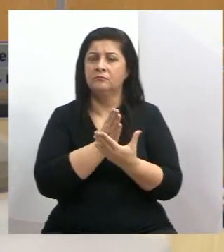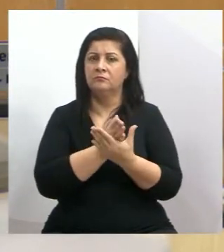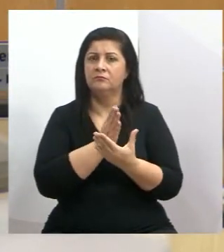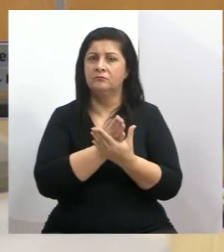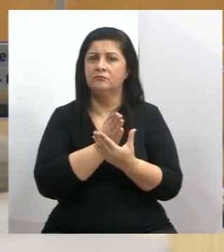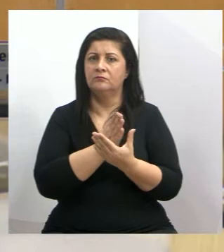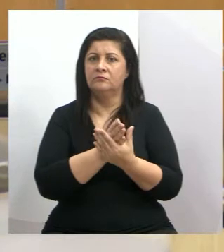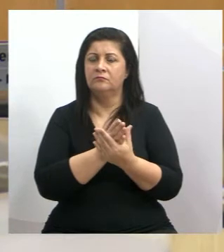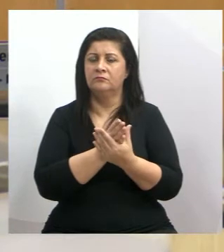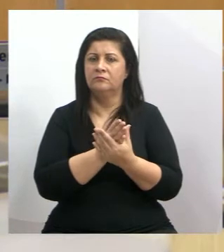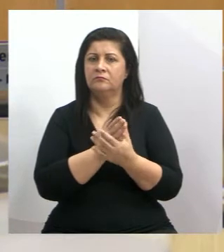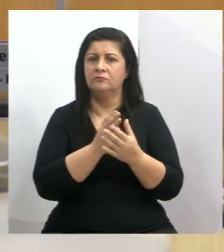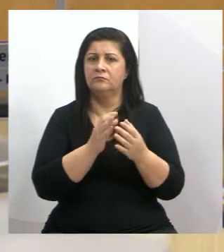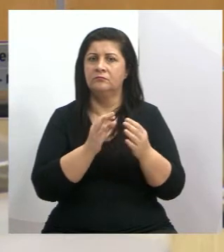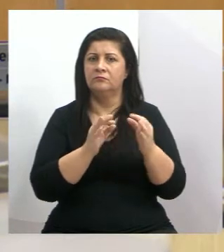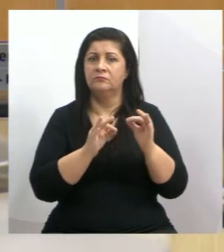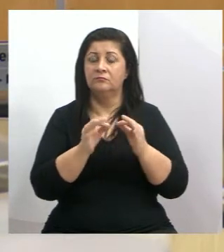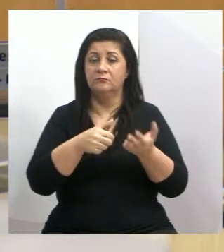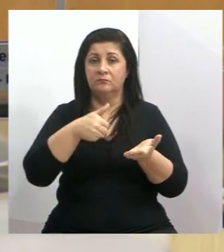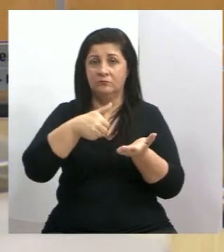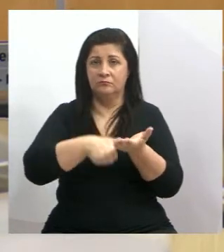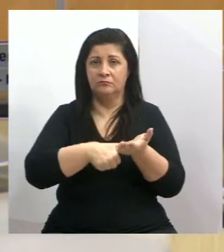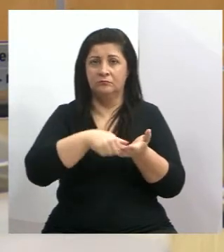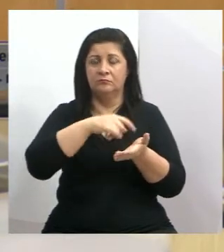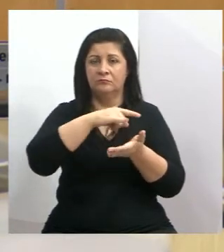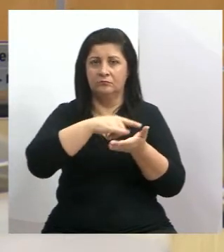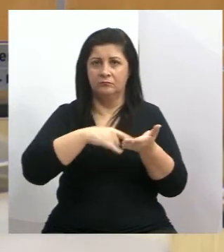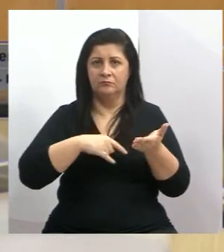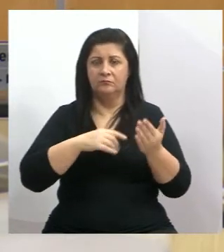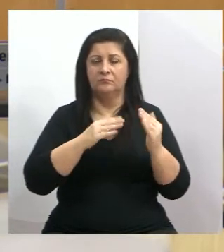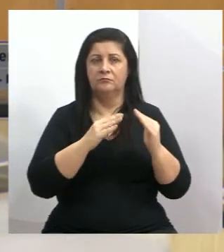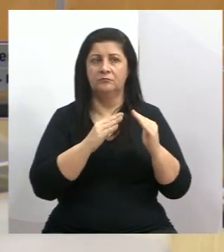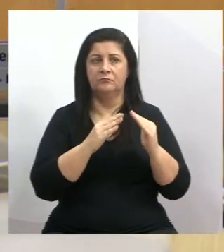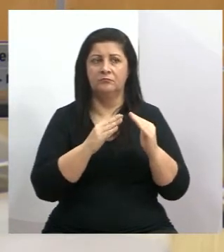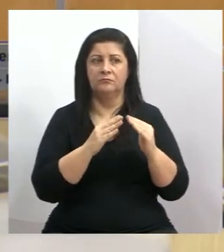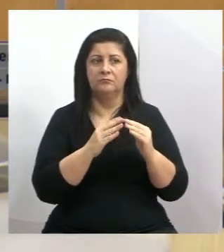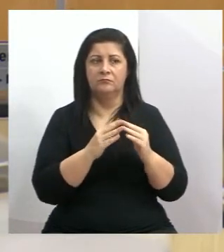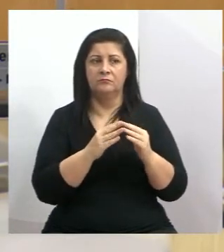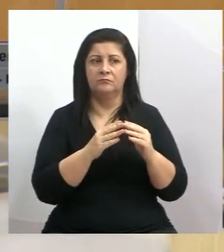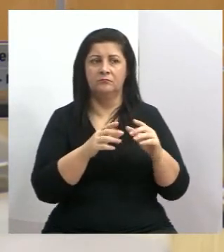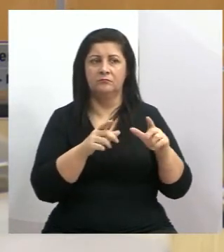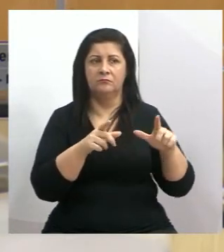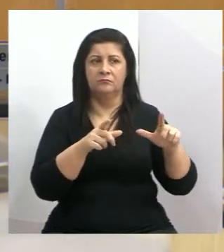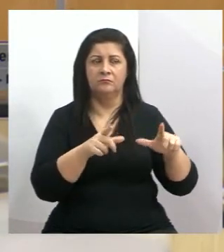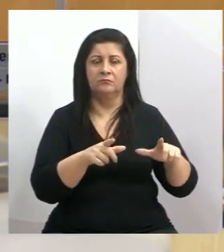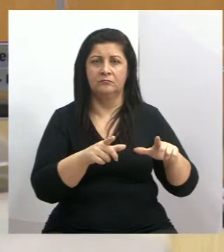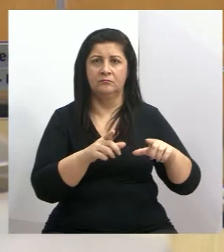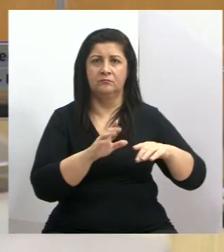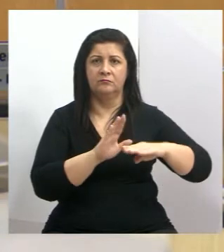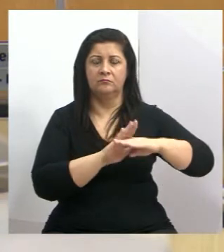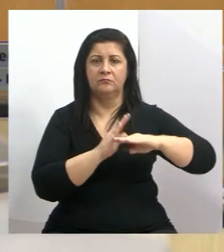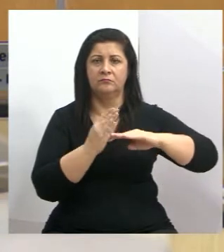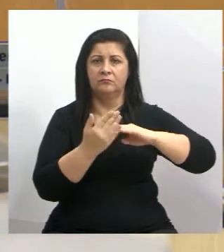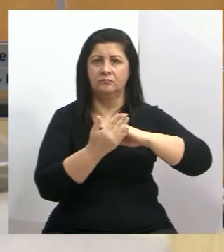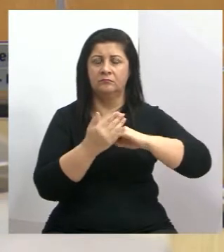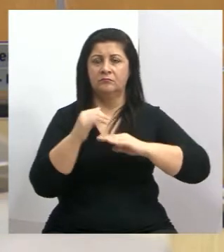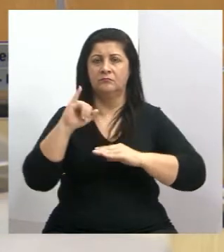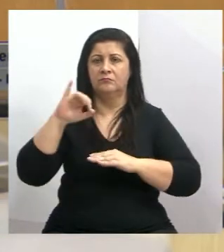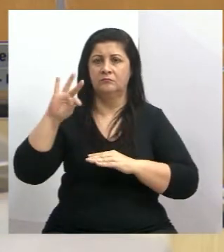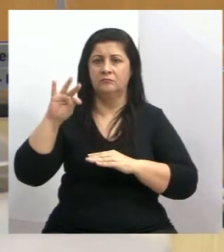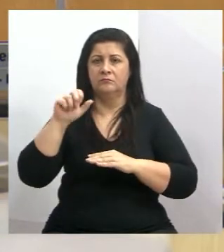a regularização fundiária da área congelada das vilas Itaú 1 e